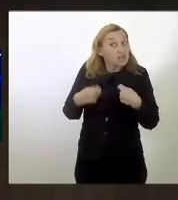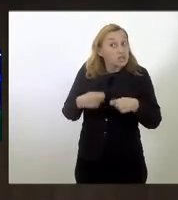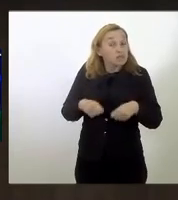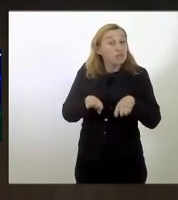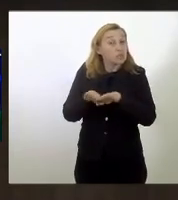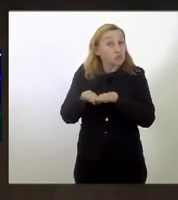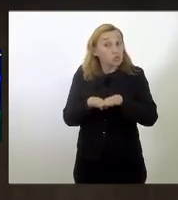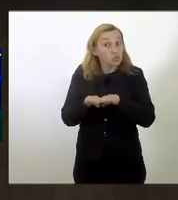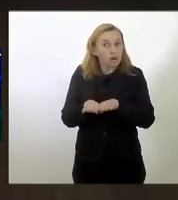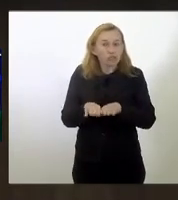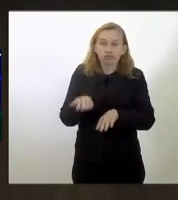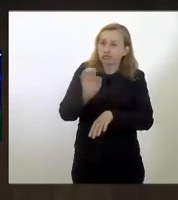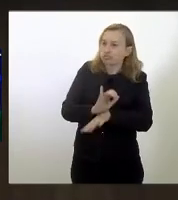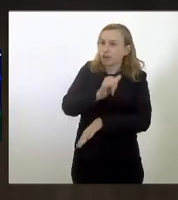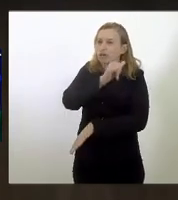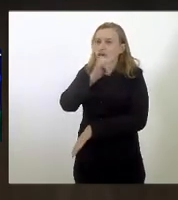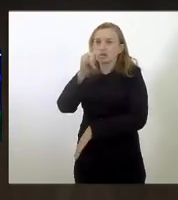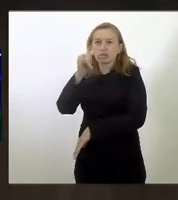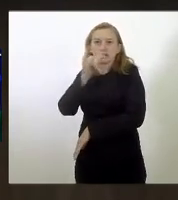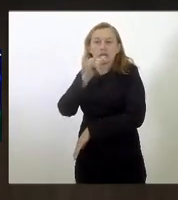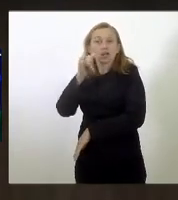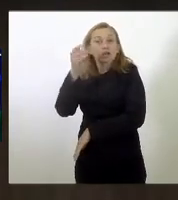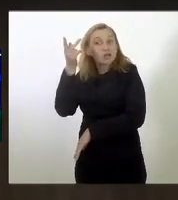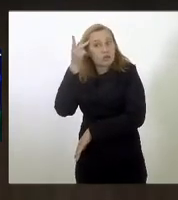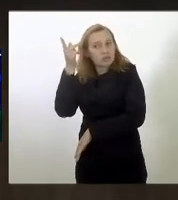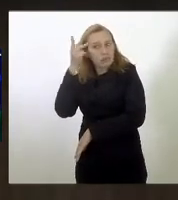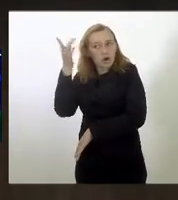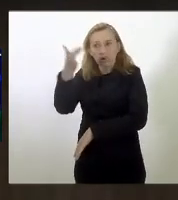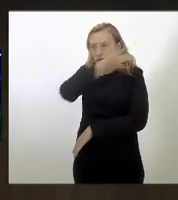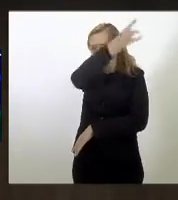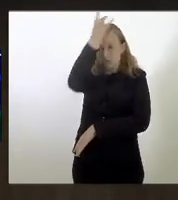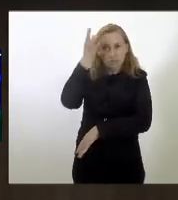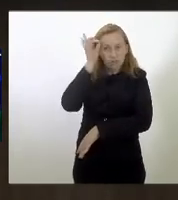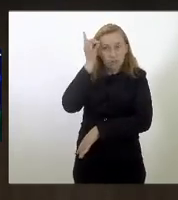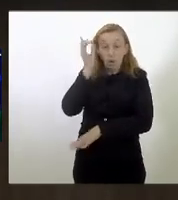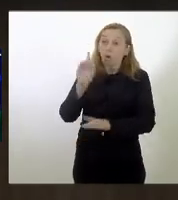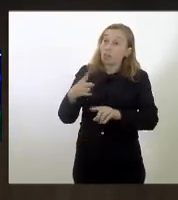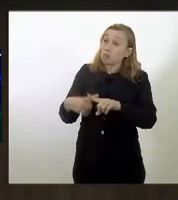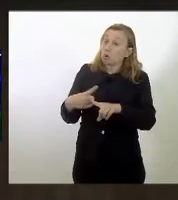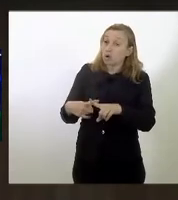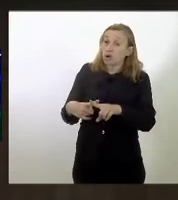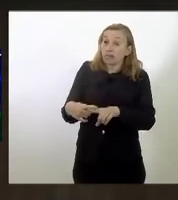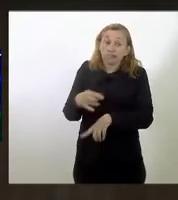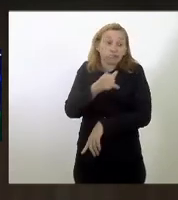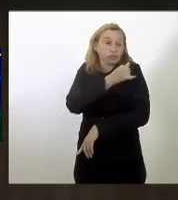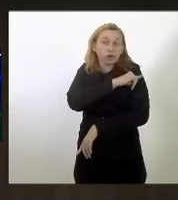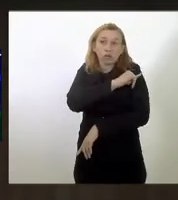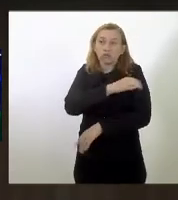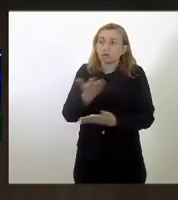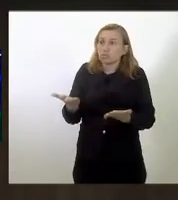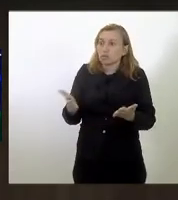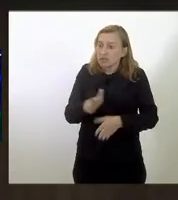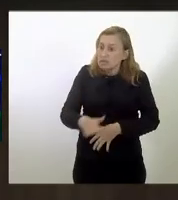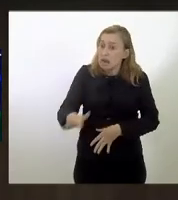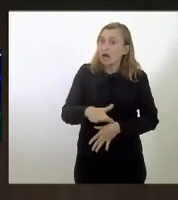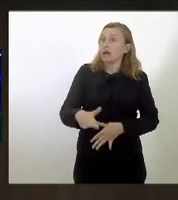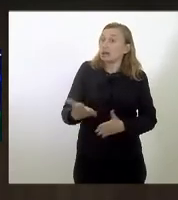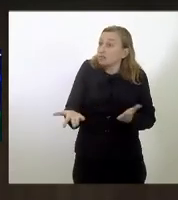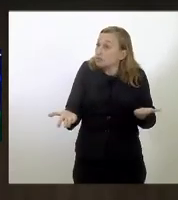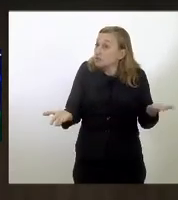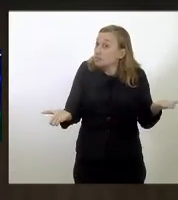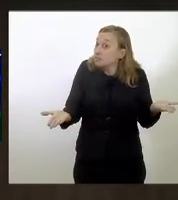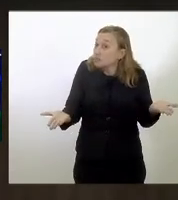igualar ao estado de São Paulo e do Espírito Santo, porque senão o que resta no estado do Rio de Janeiro, nesse setor, nós